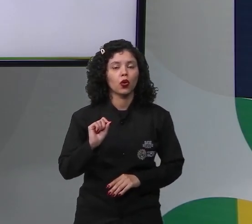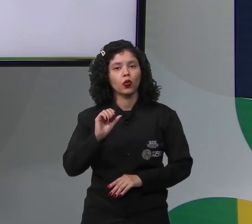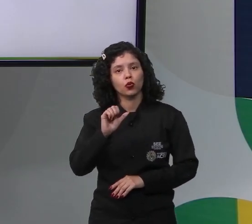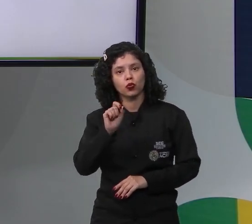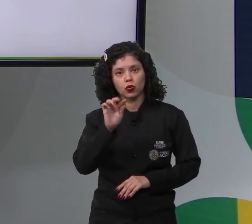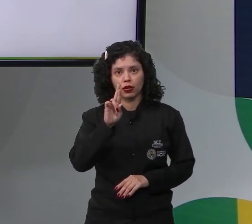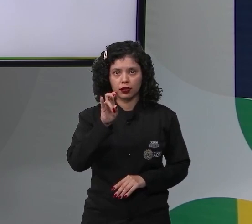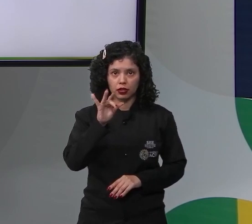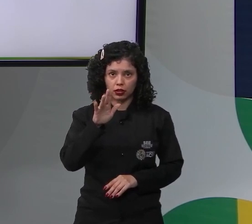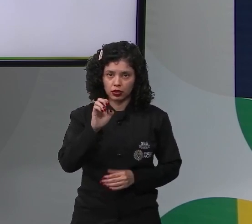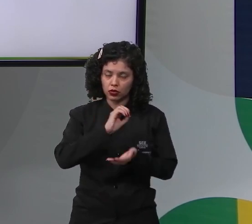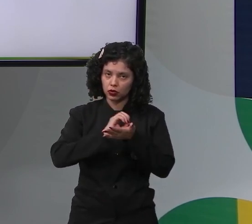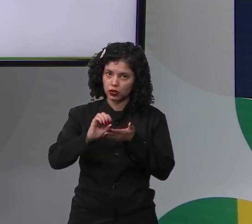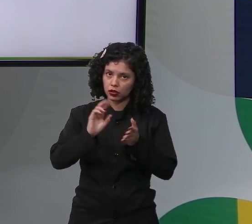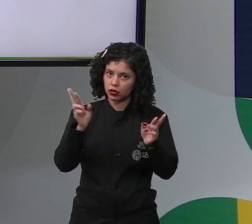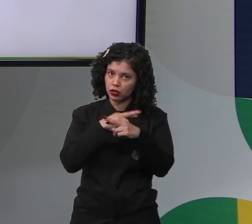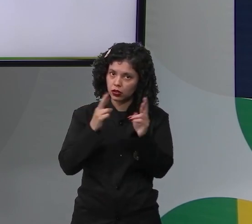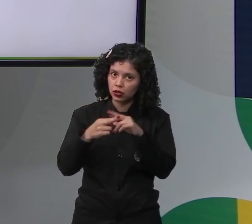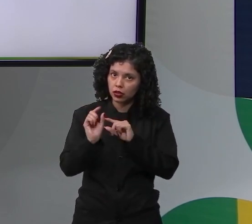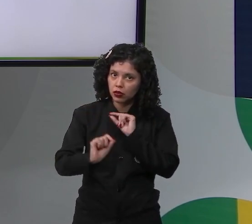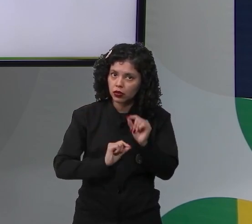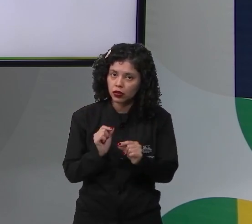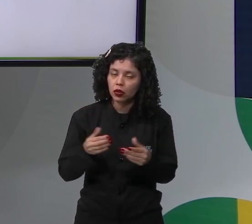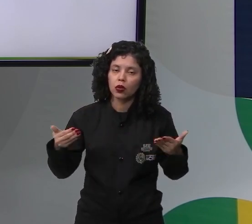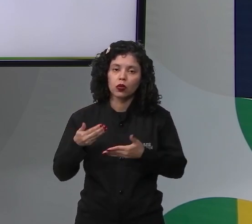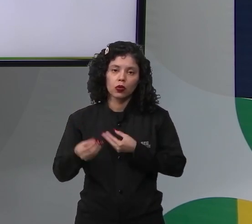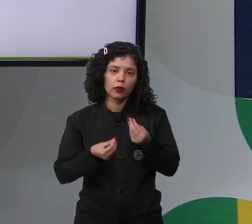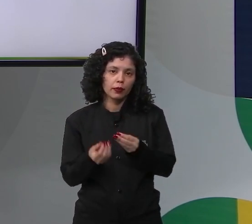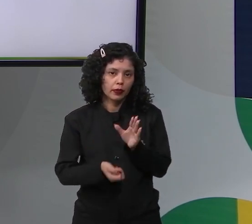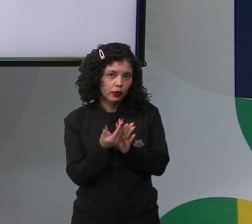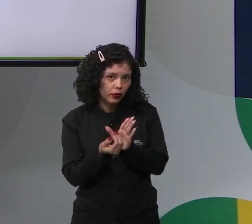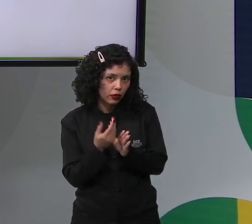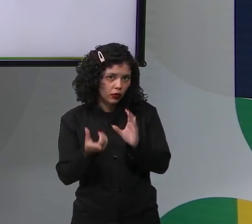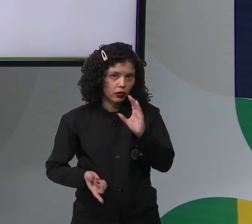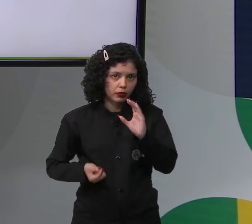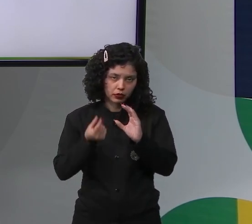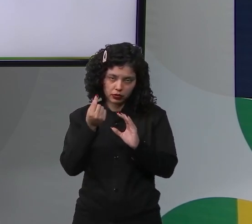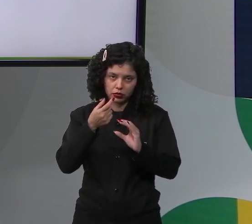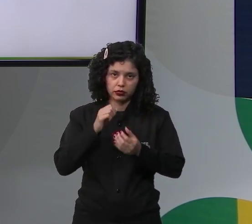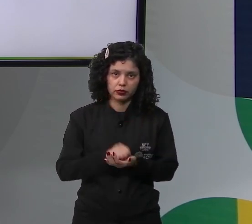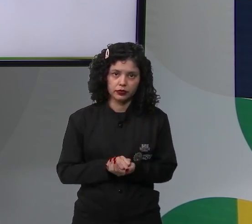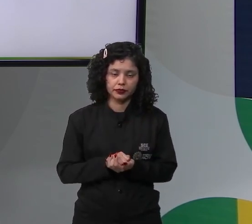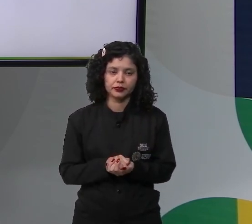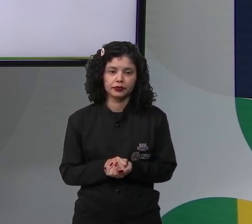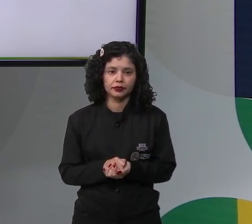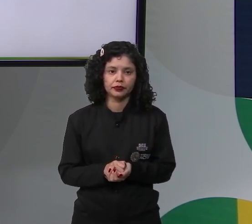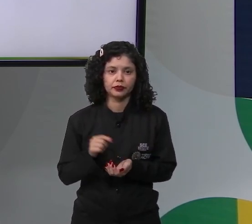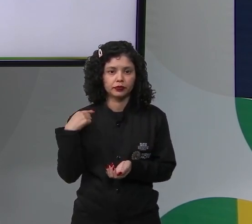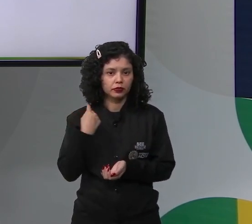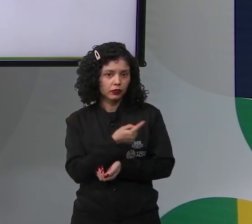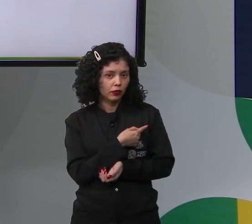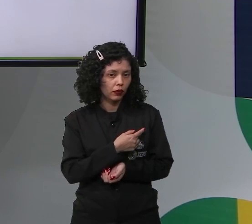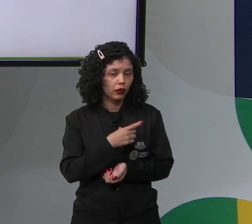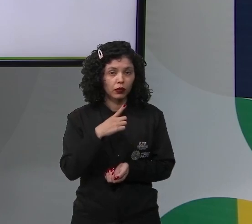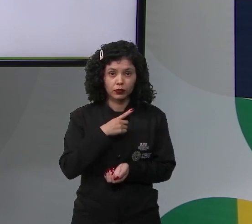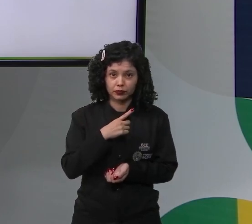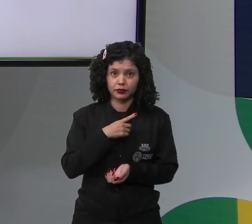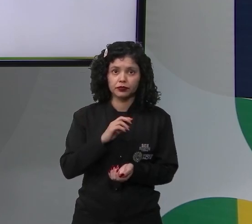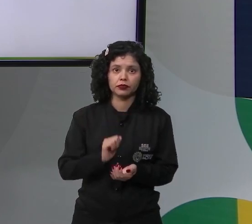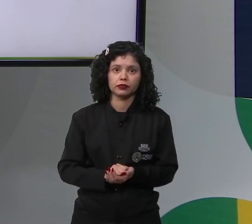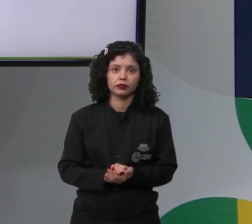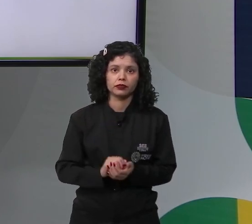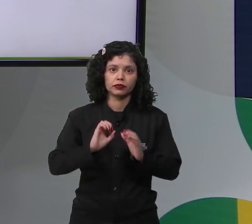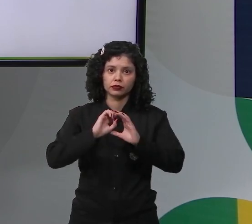Solidariedade orgânica está associada ao atual modo de produção capitalista, em que nós dispomos